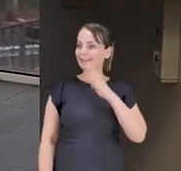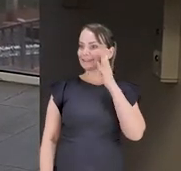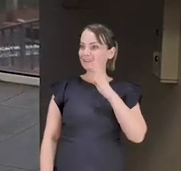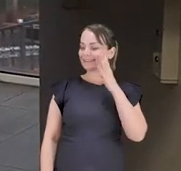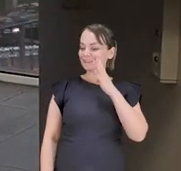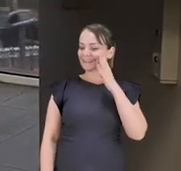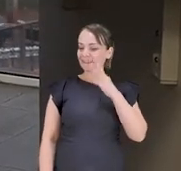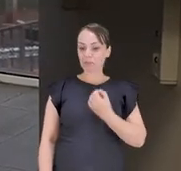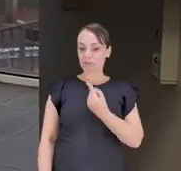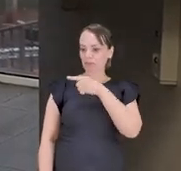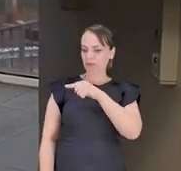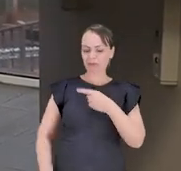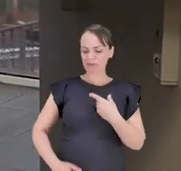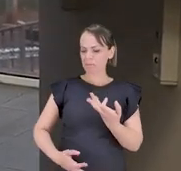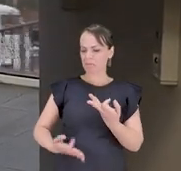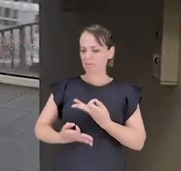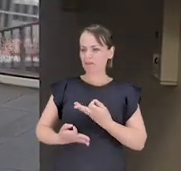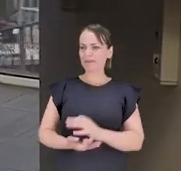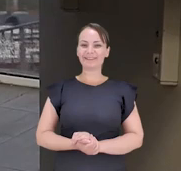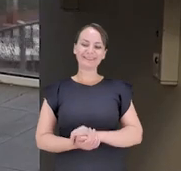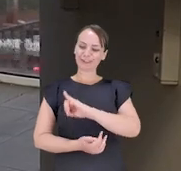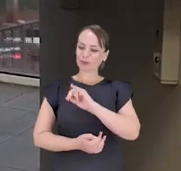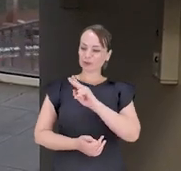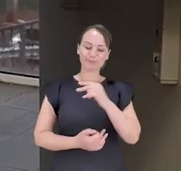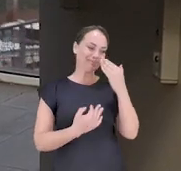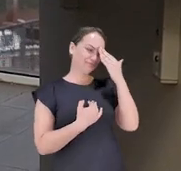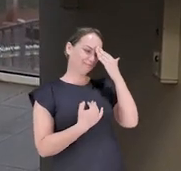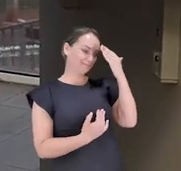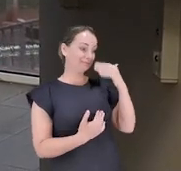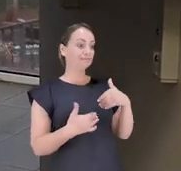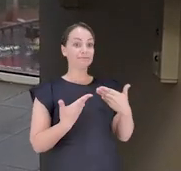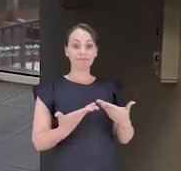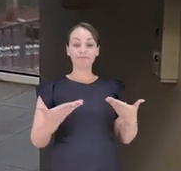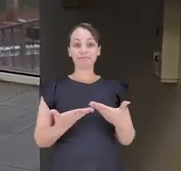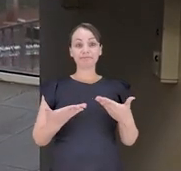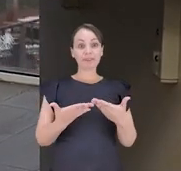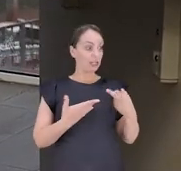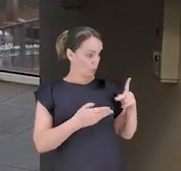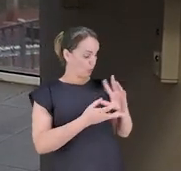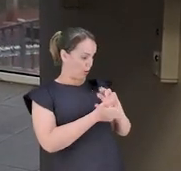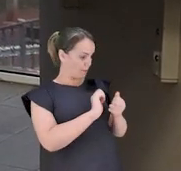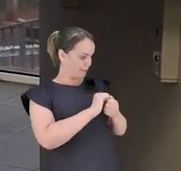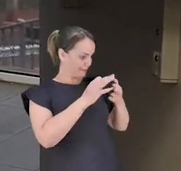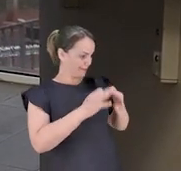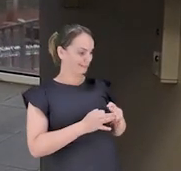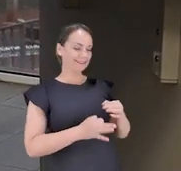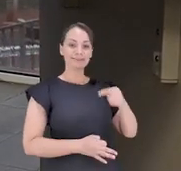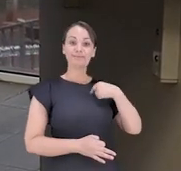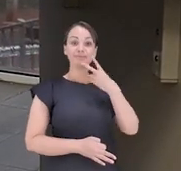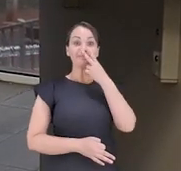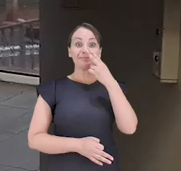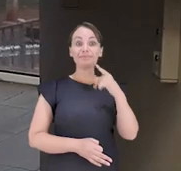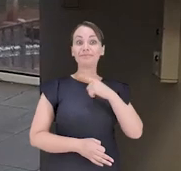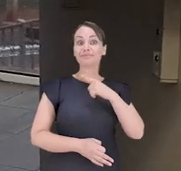chocada. Você é muito craque nisso, Ju. Ai, obrigada. Então vocês vão e pegou a forma? Ai, o que você acha? Ela